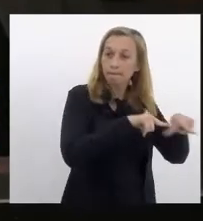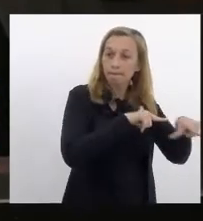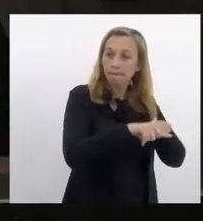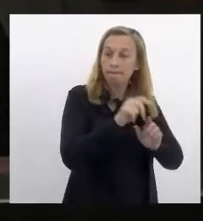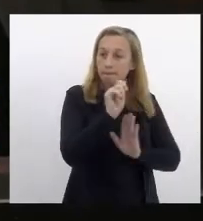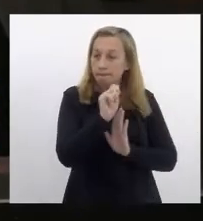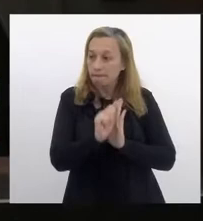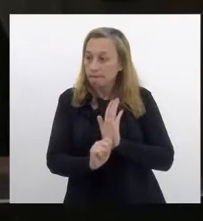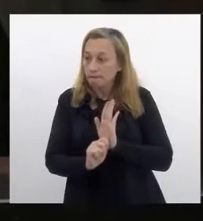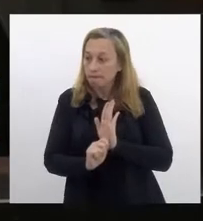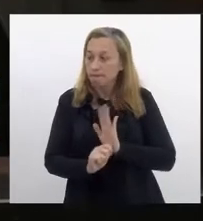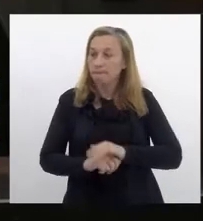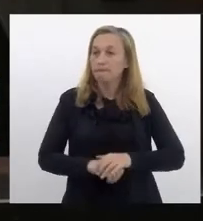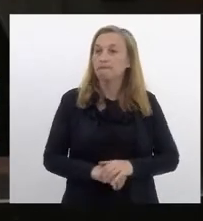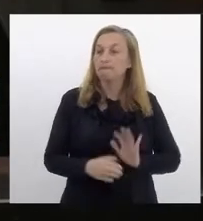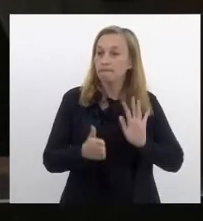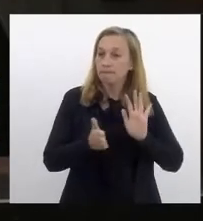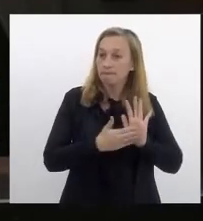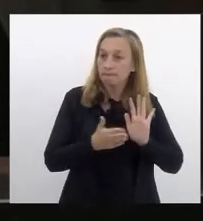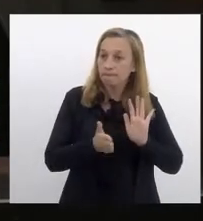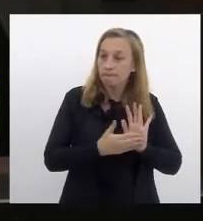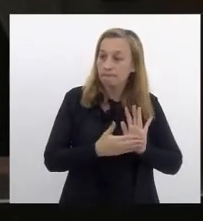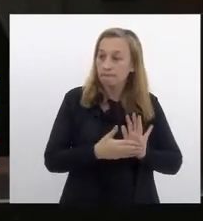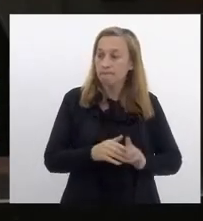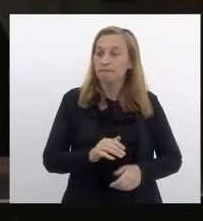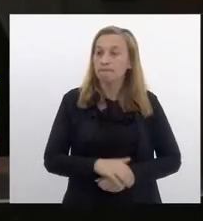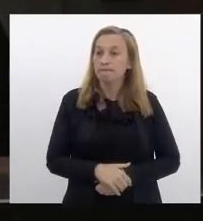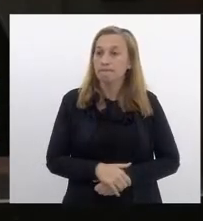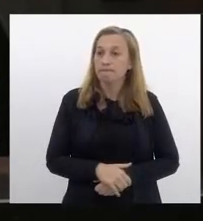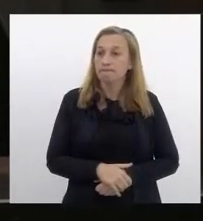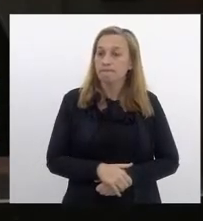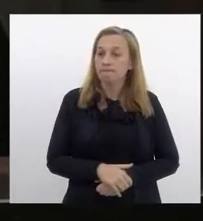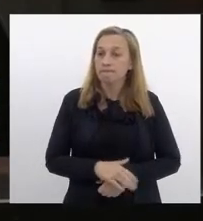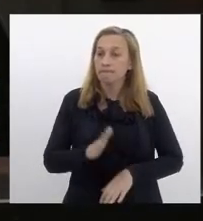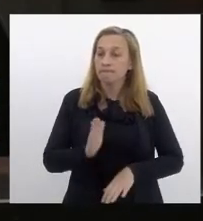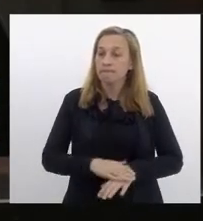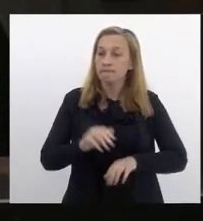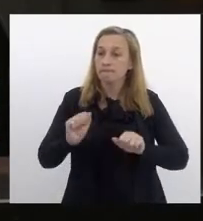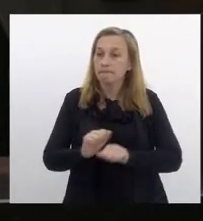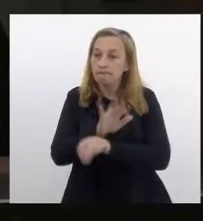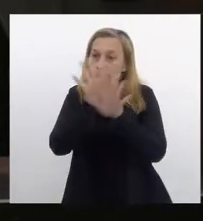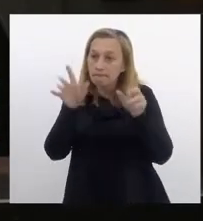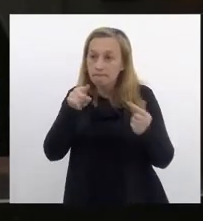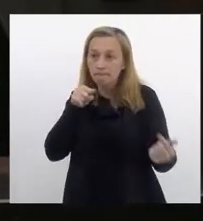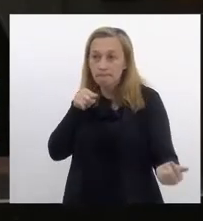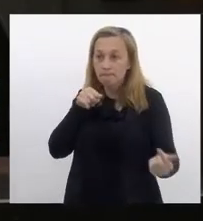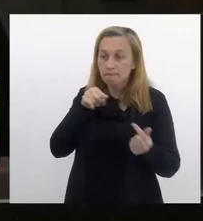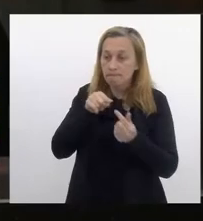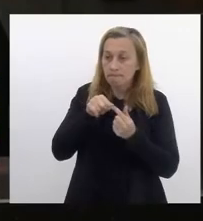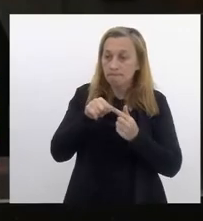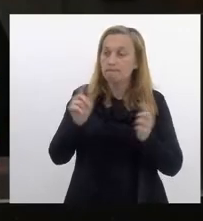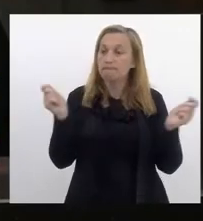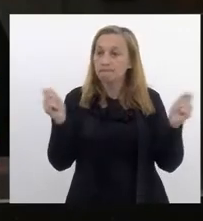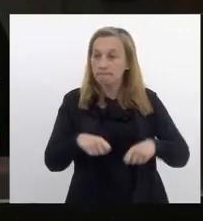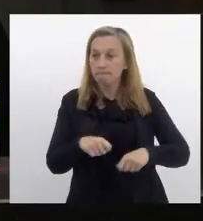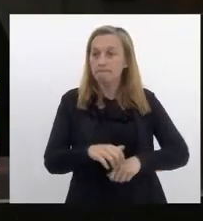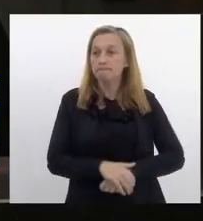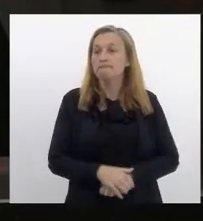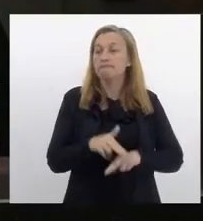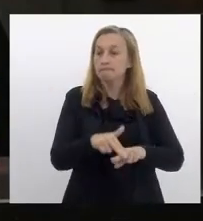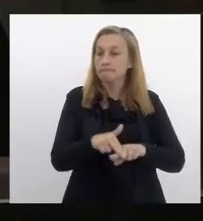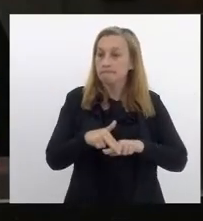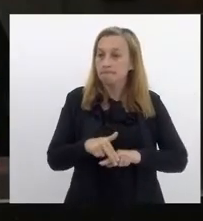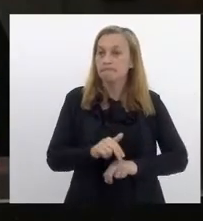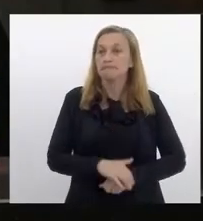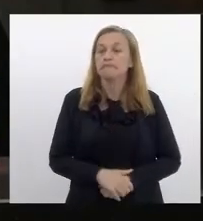redação proposta seja a mais clara e objetiva possível. Por